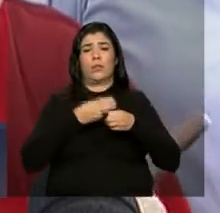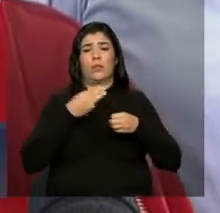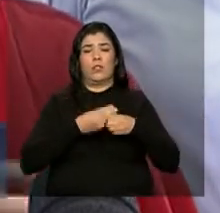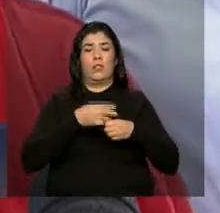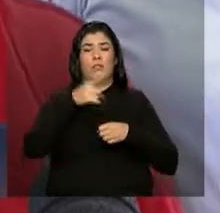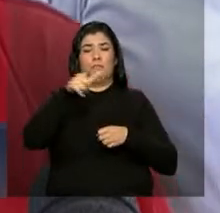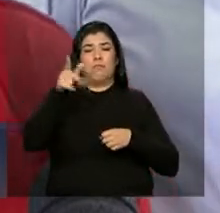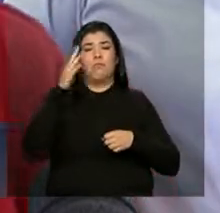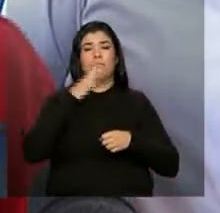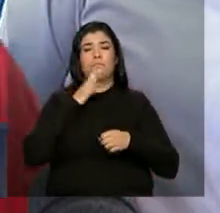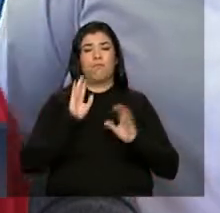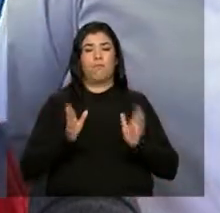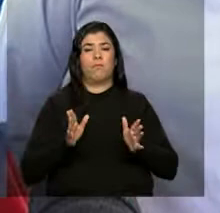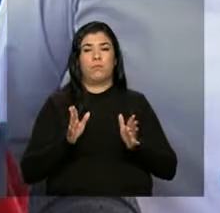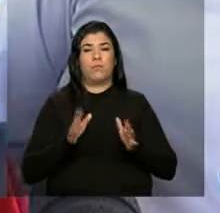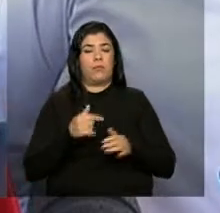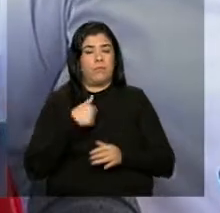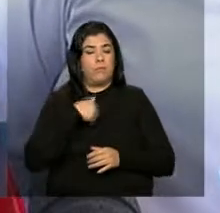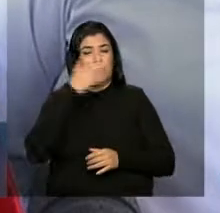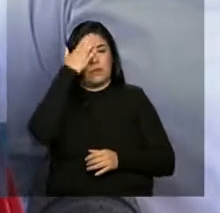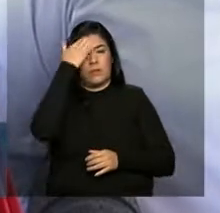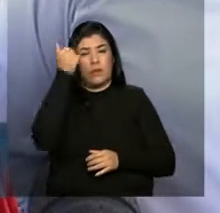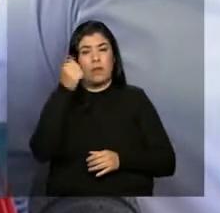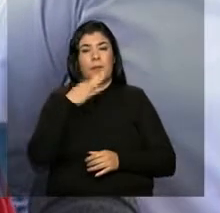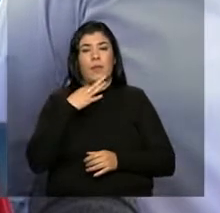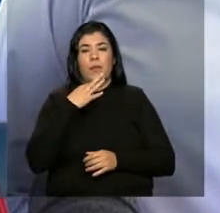afora. Eu tenho